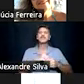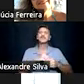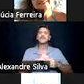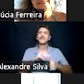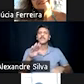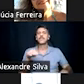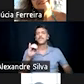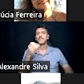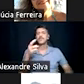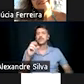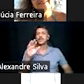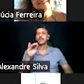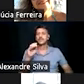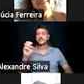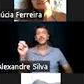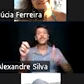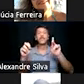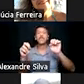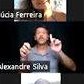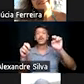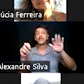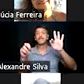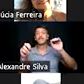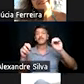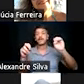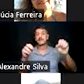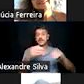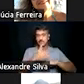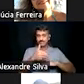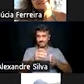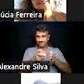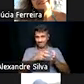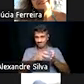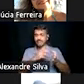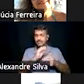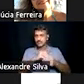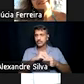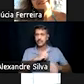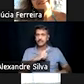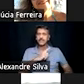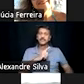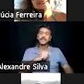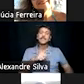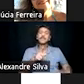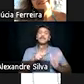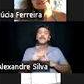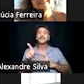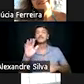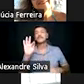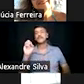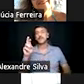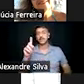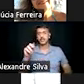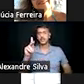microfósseis, os pólens fósseis presentes ali. verdade. Eu vou abrir aqui para a pergunta do Fernando